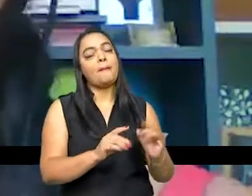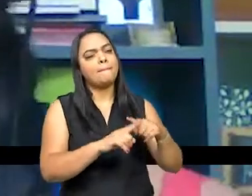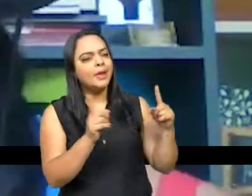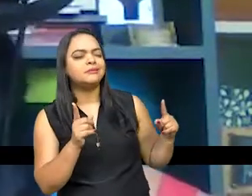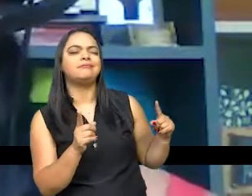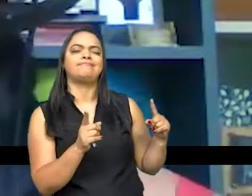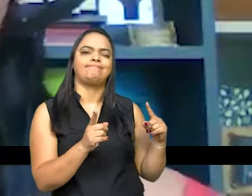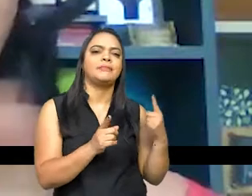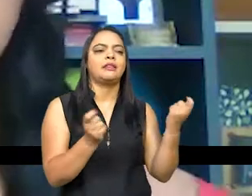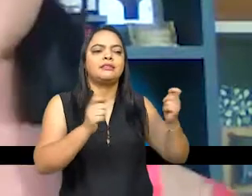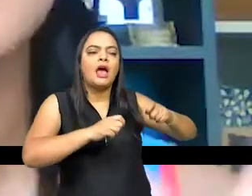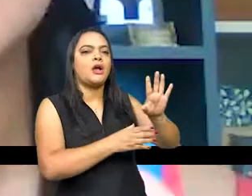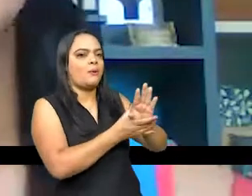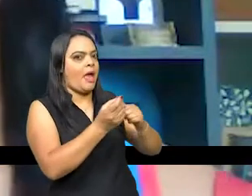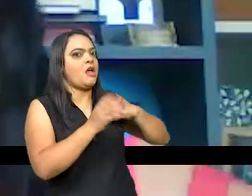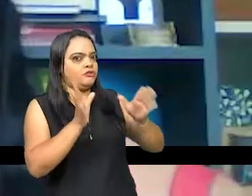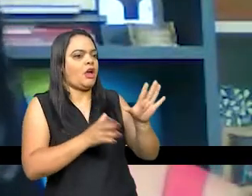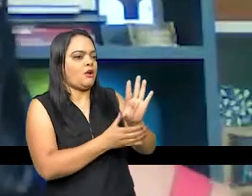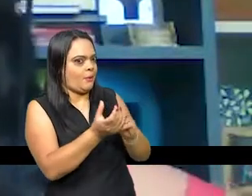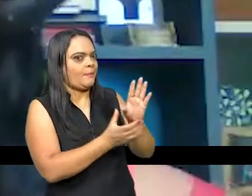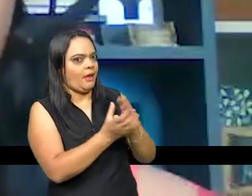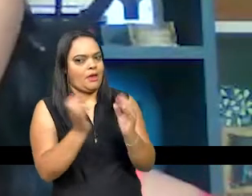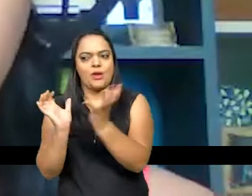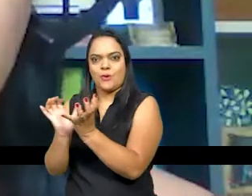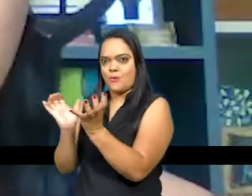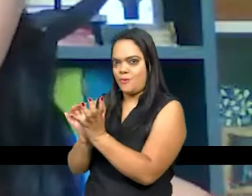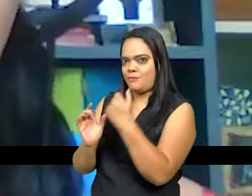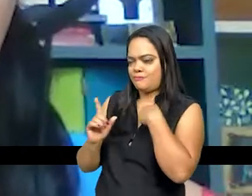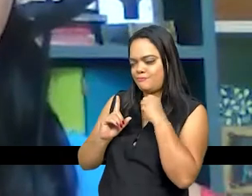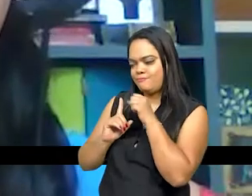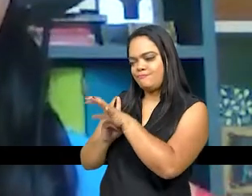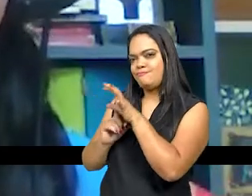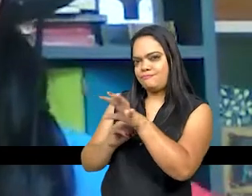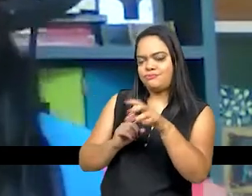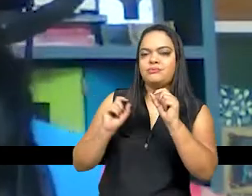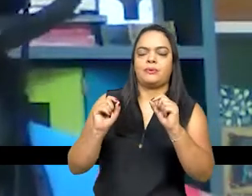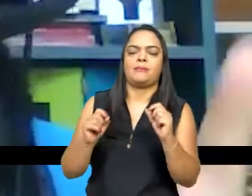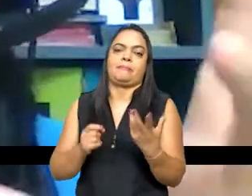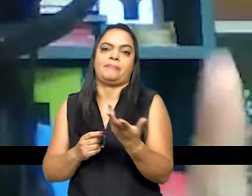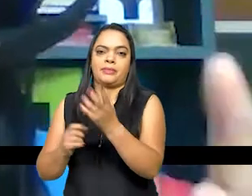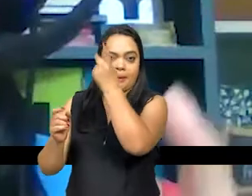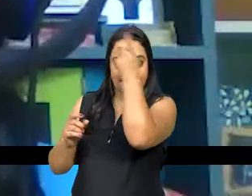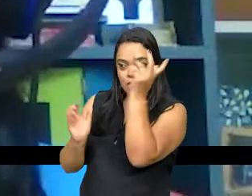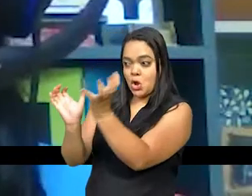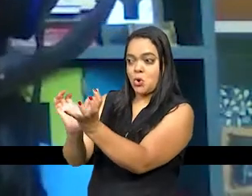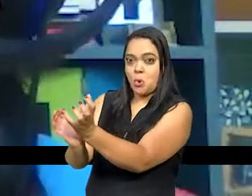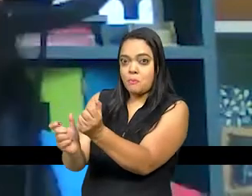que eu já falei, já usei essa estratégia em vários grupos, majoritariamente brancos, e fui percebendo disso. Ela traz